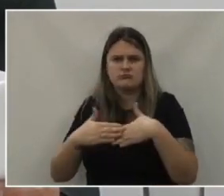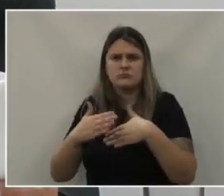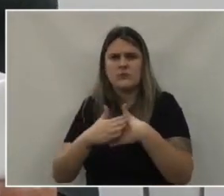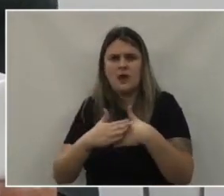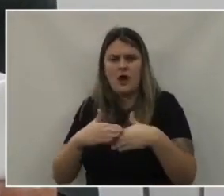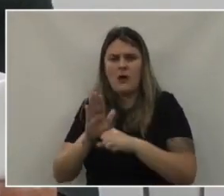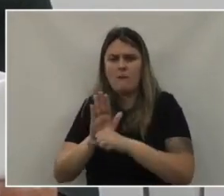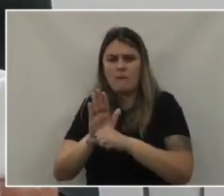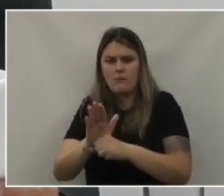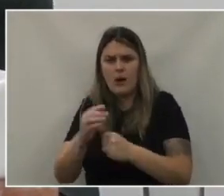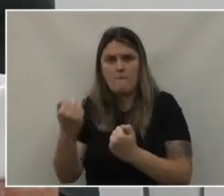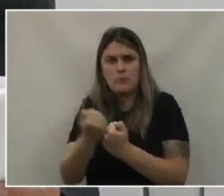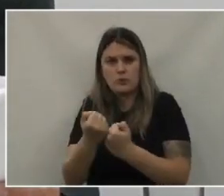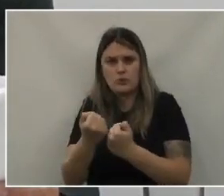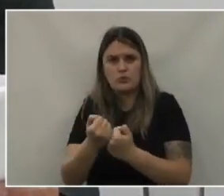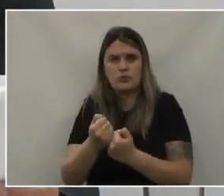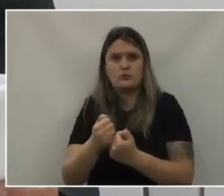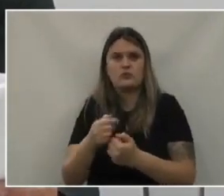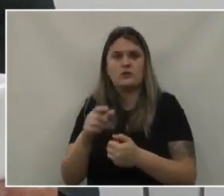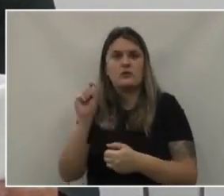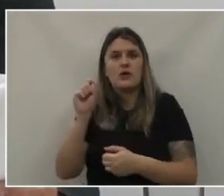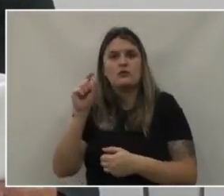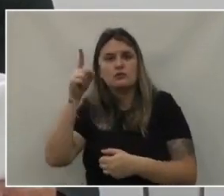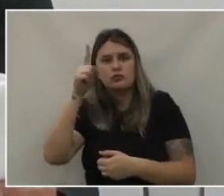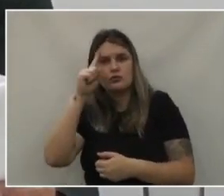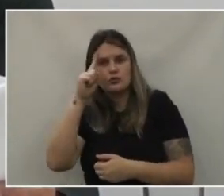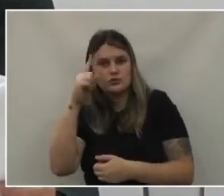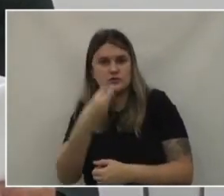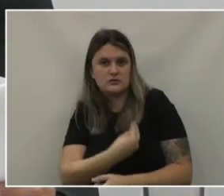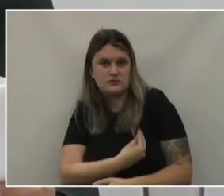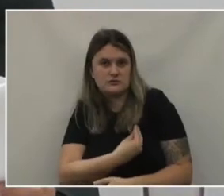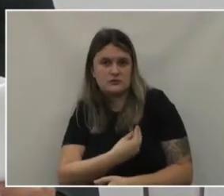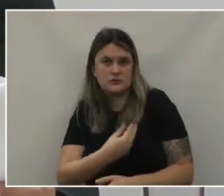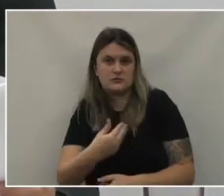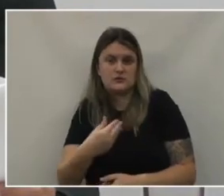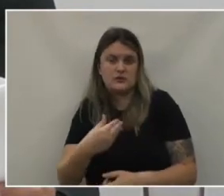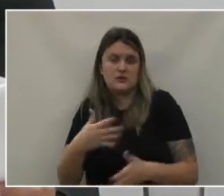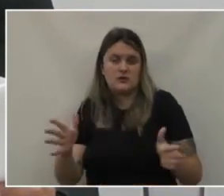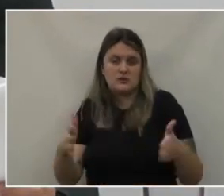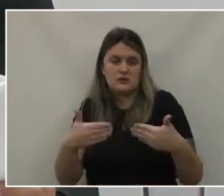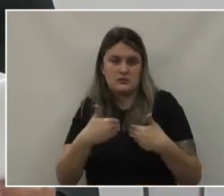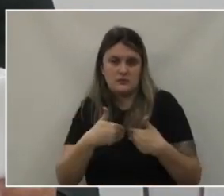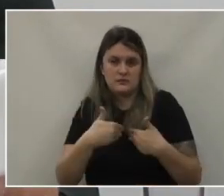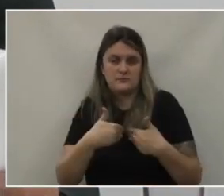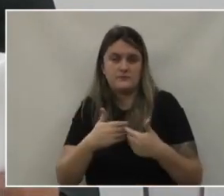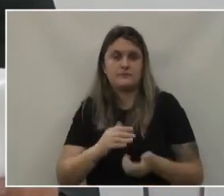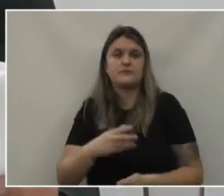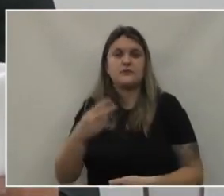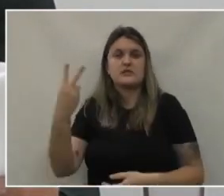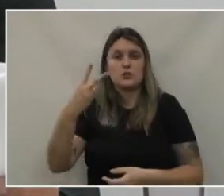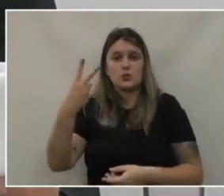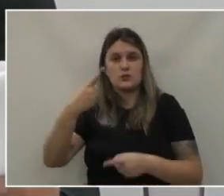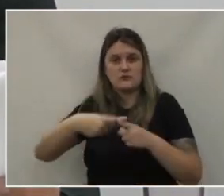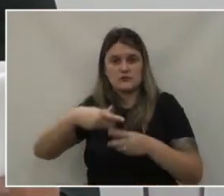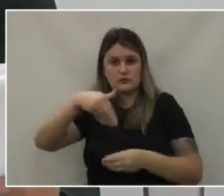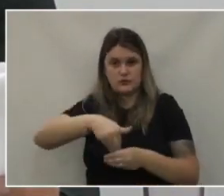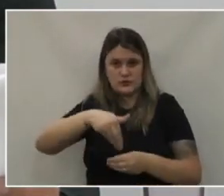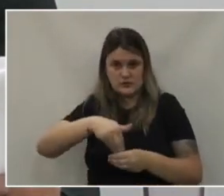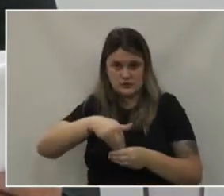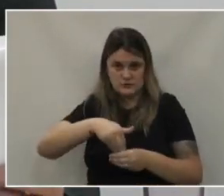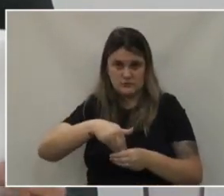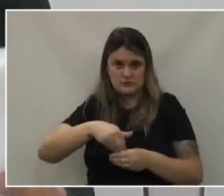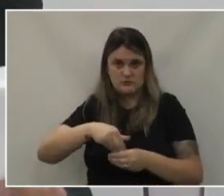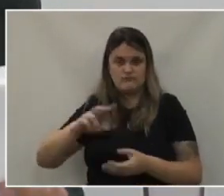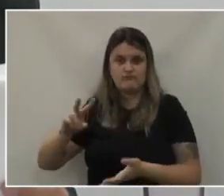quem convive com essa situação. Então, no próxima semana, votação em segundo turno, com ocupação